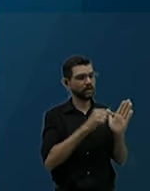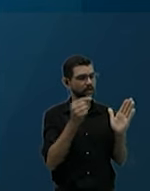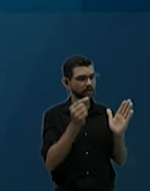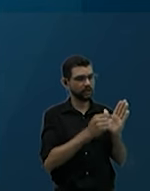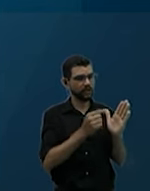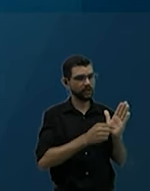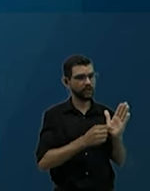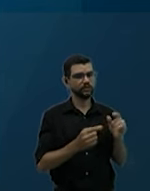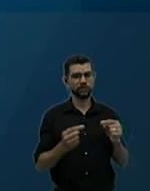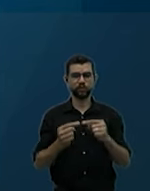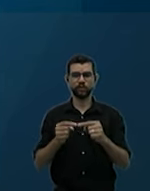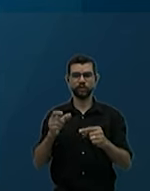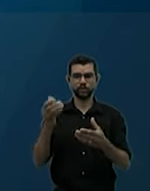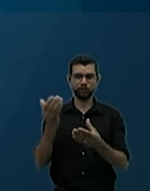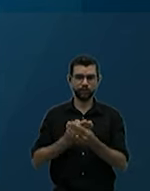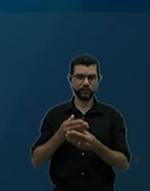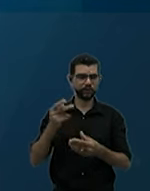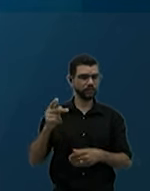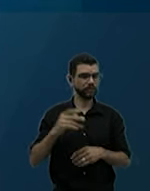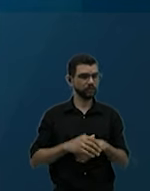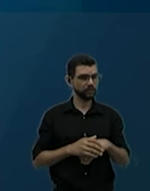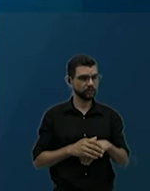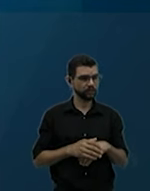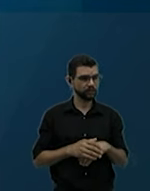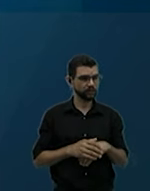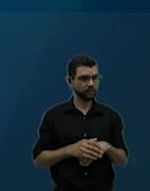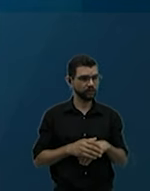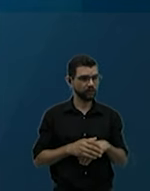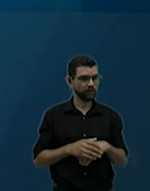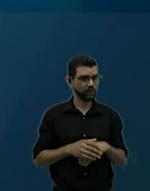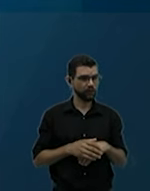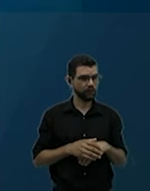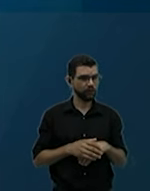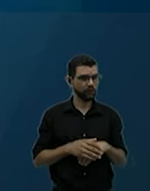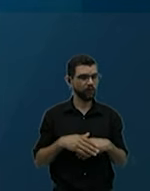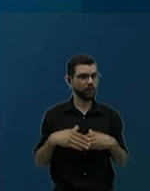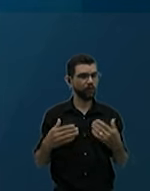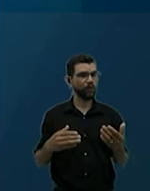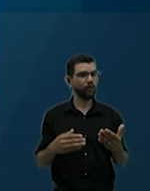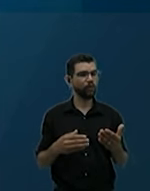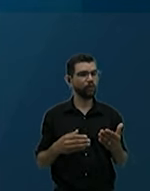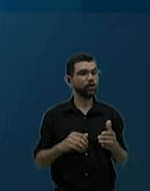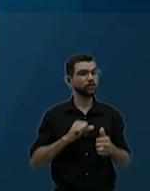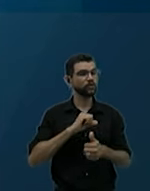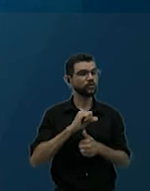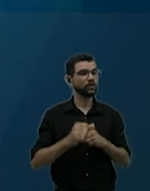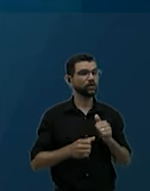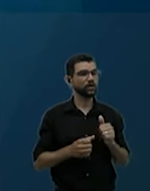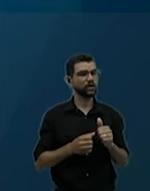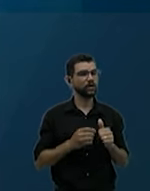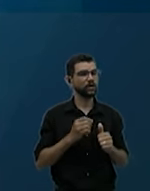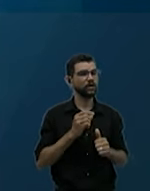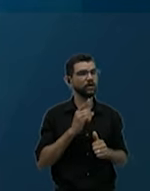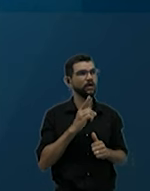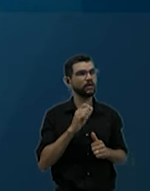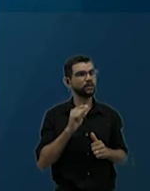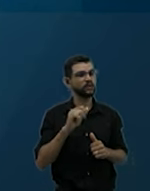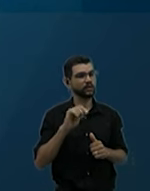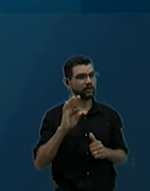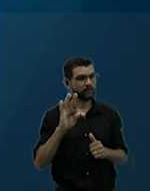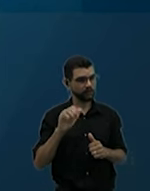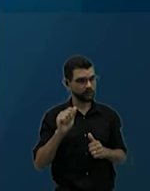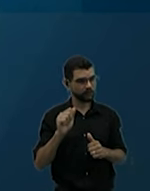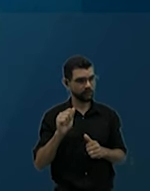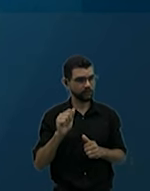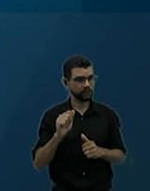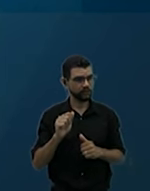cogitar, adotar a data do requerimento administrativo ou, quiçá, a data da portaria? Não faz sentido,